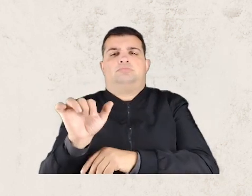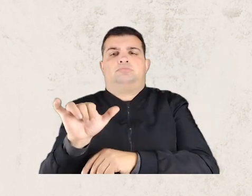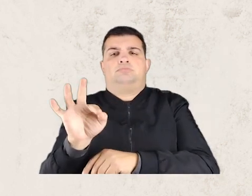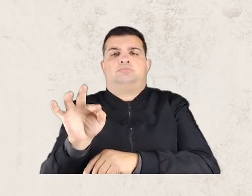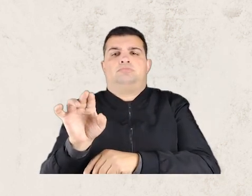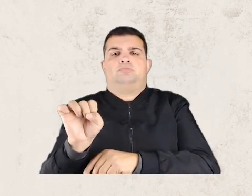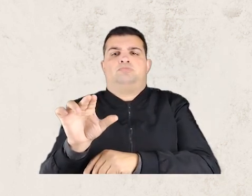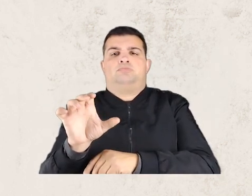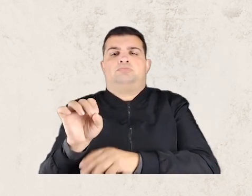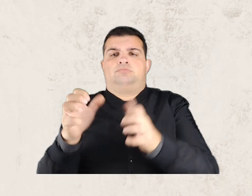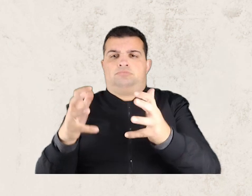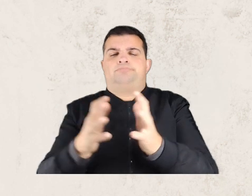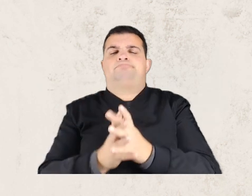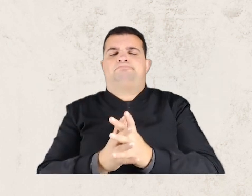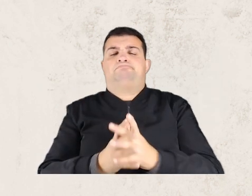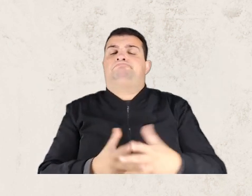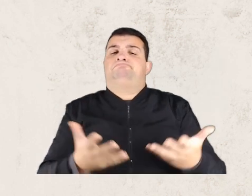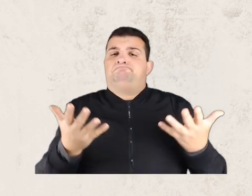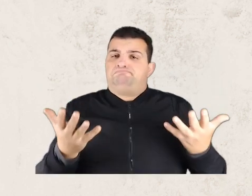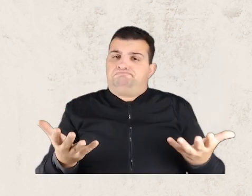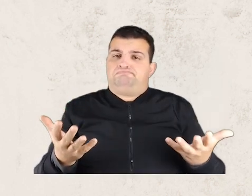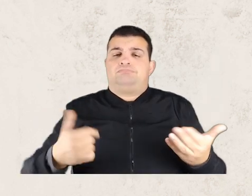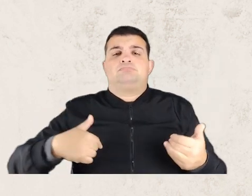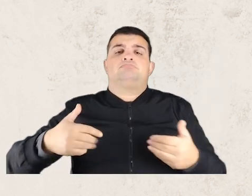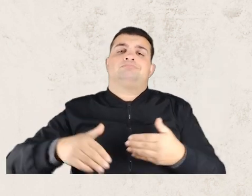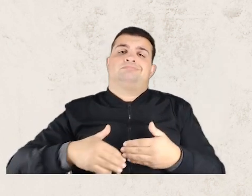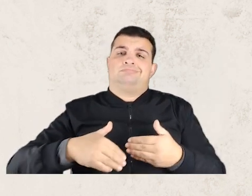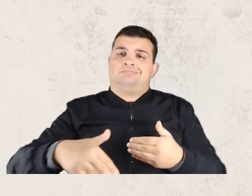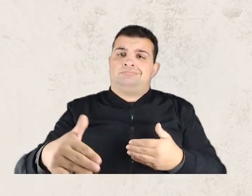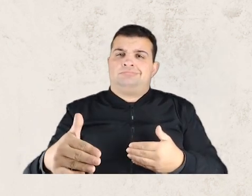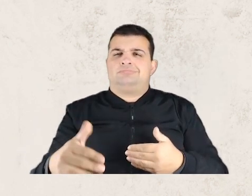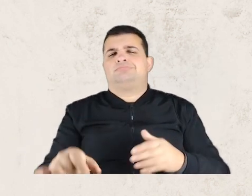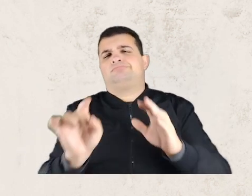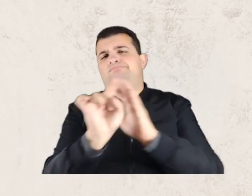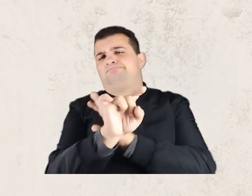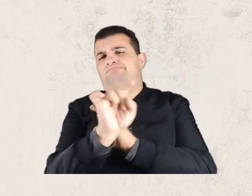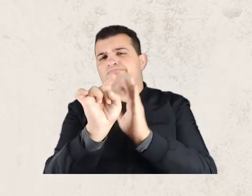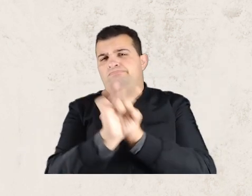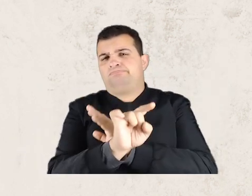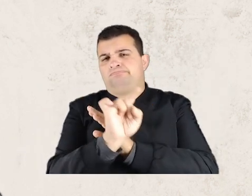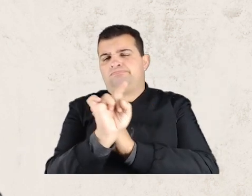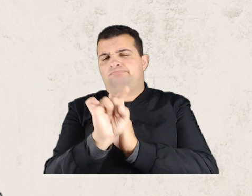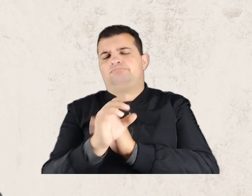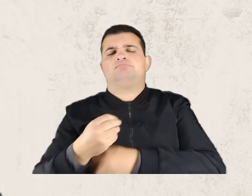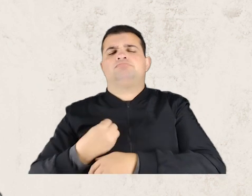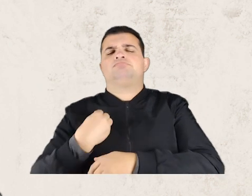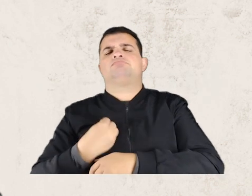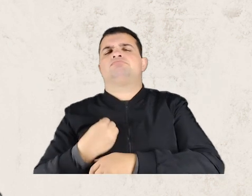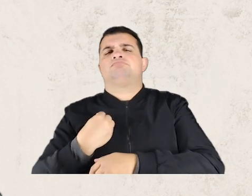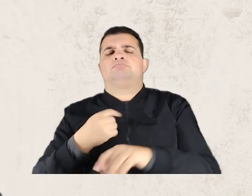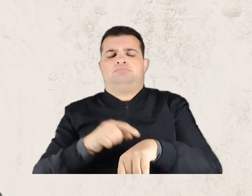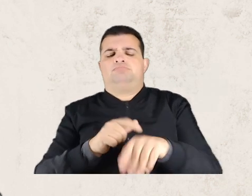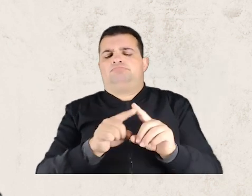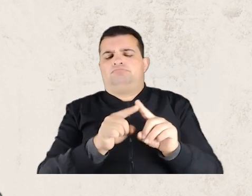mostra de práticas em psicologia? Ela disse, foi ali que se ampliou a categoria profissional. A própria